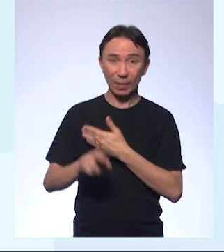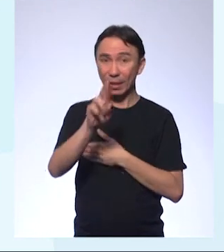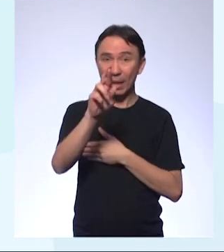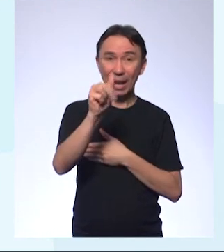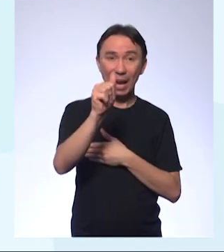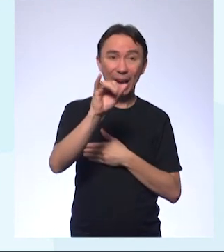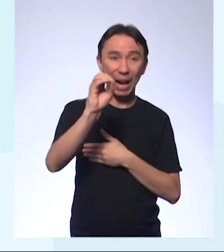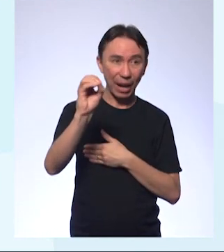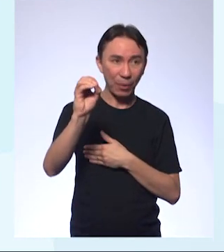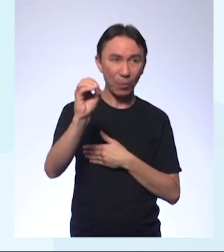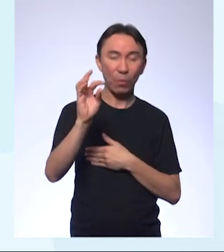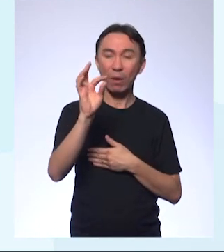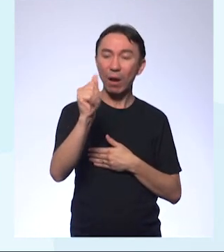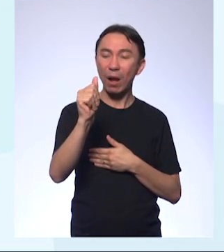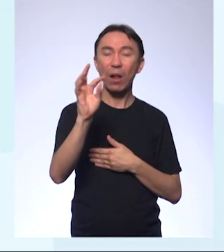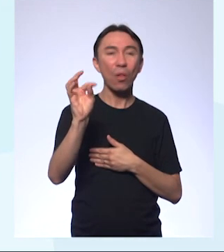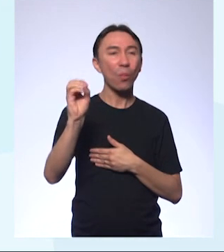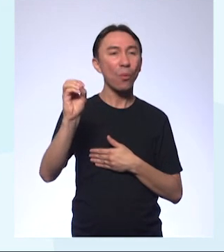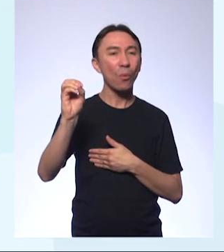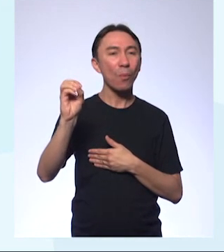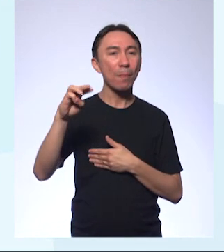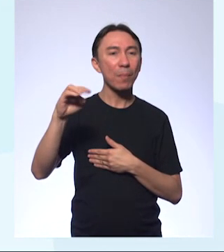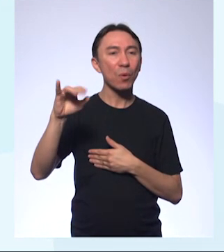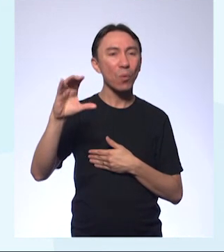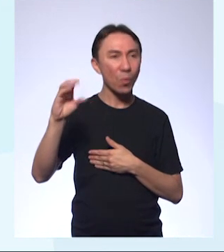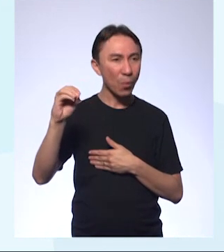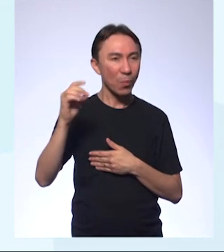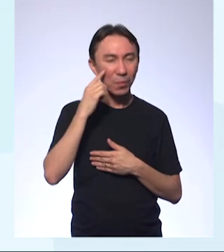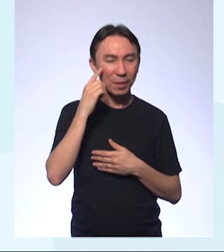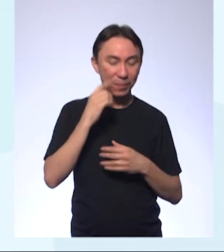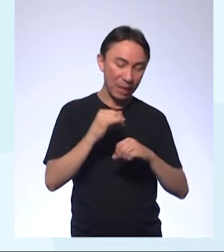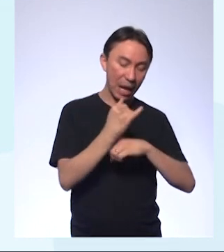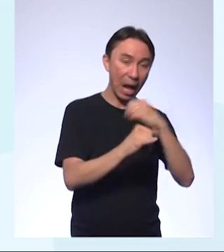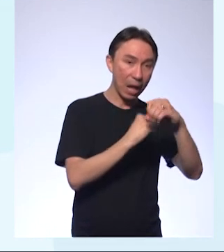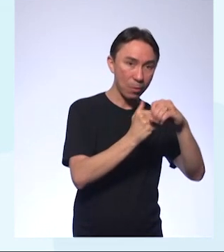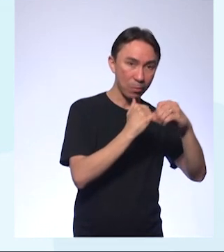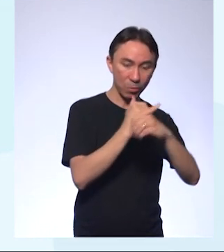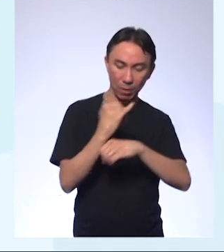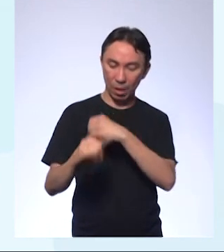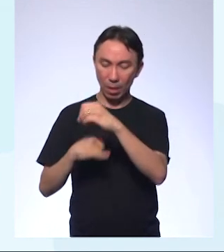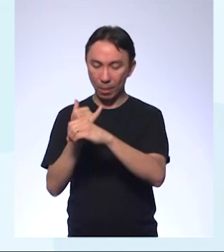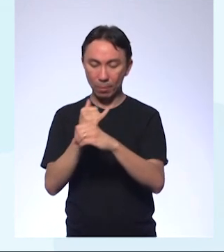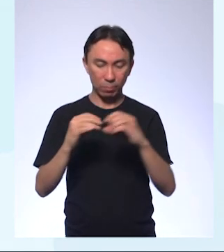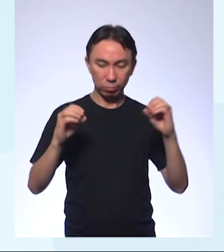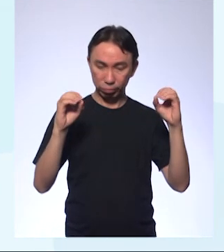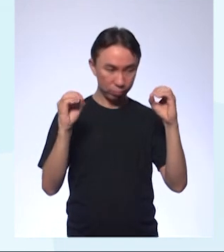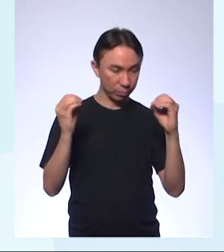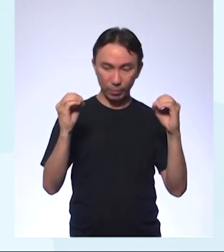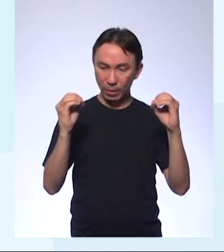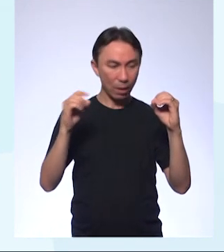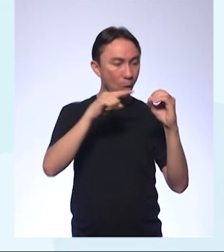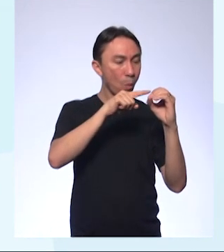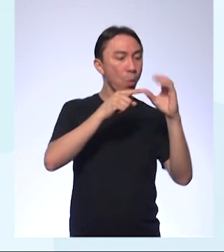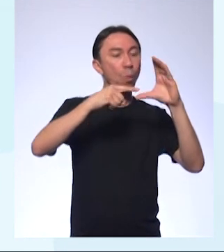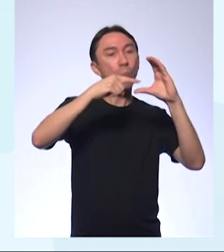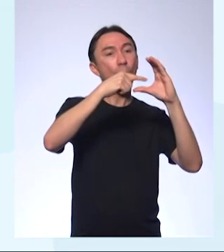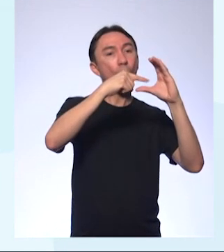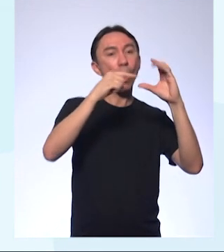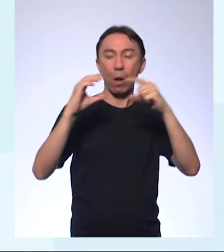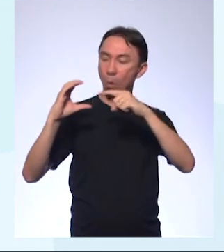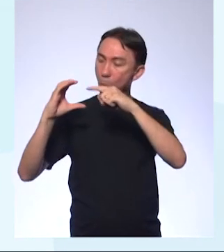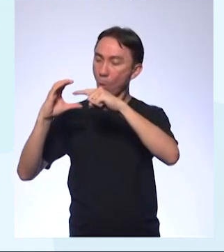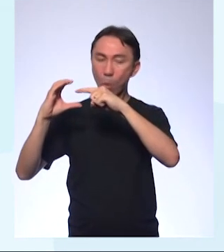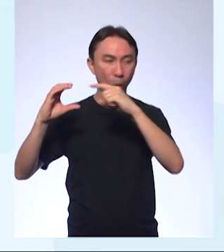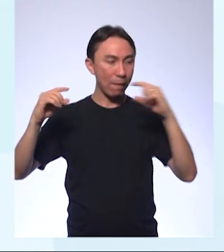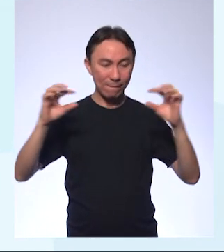Então, colocando dois átomos, um do lado do outro, sem que eles estejam ligados, qual que é a distância de um núcleo ao outro? Então, isso